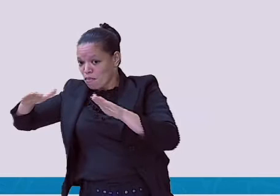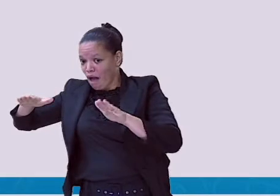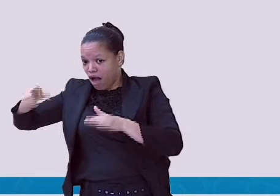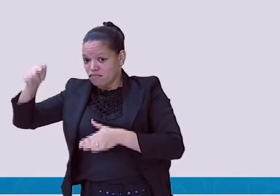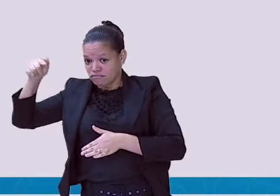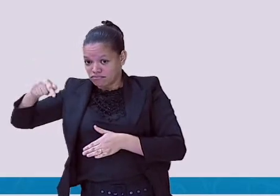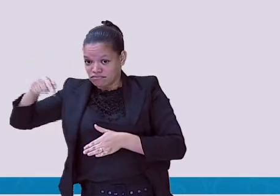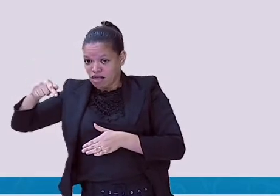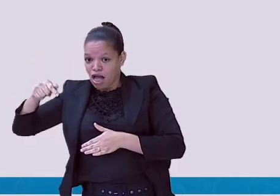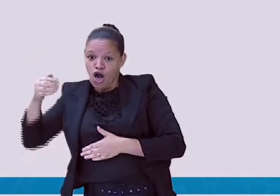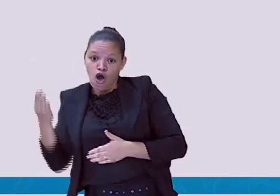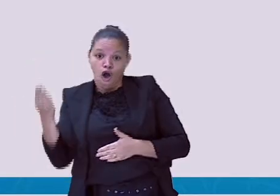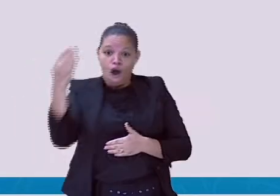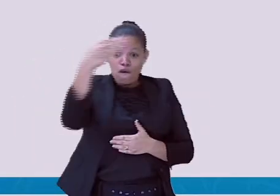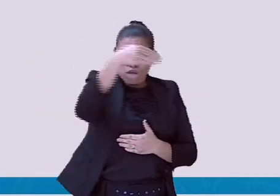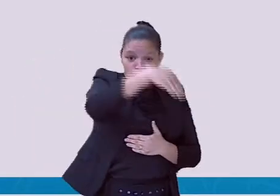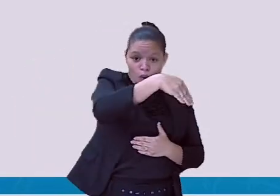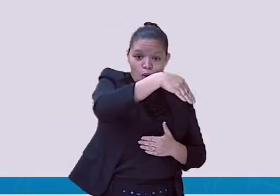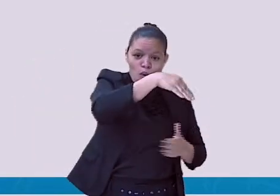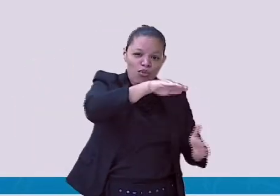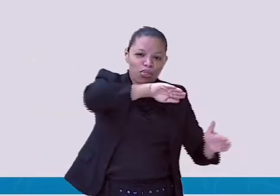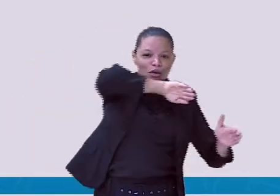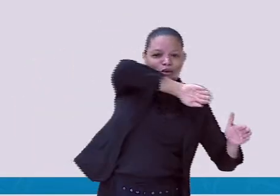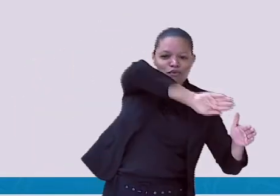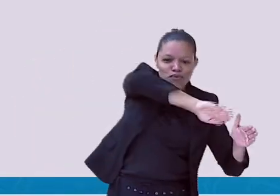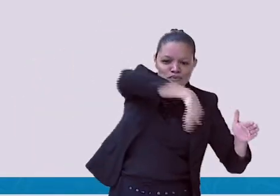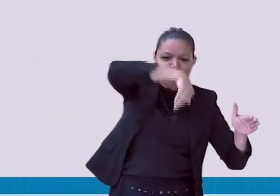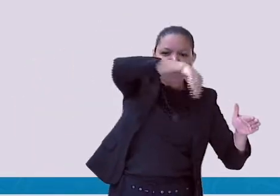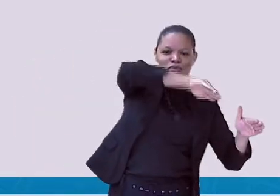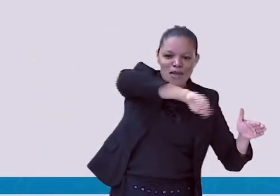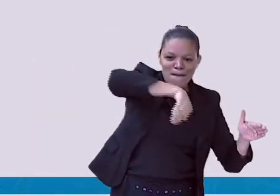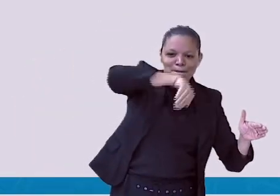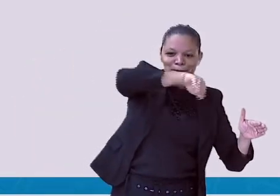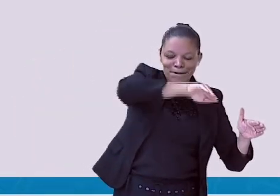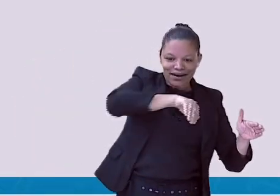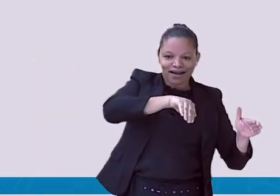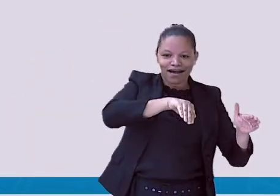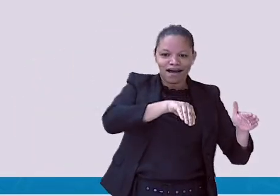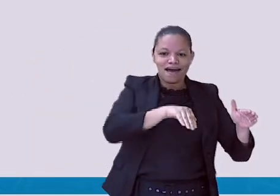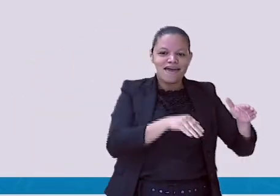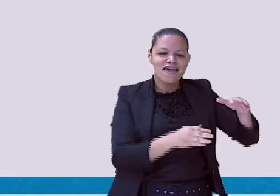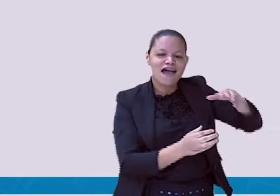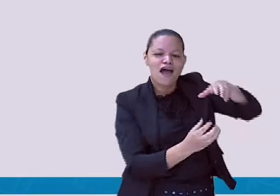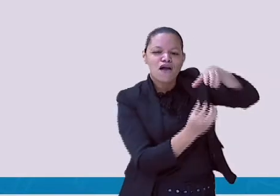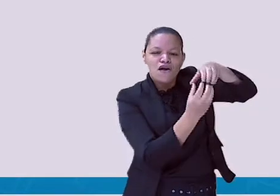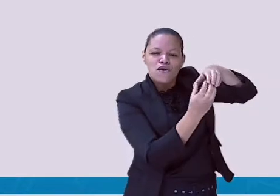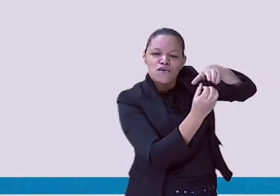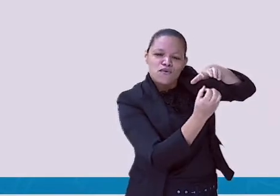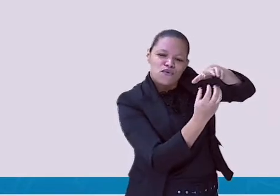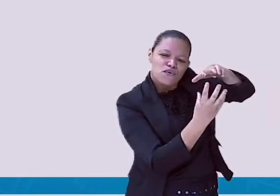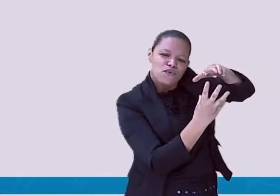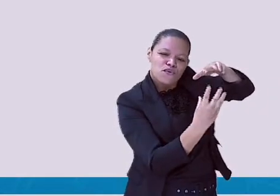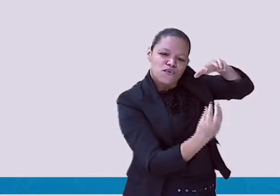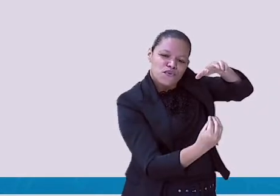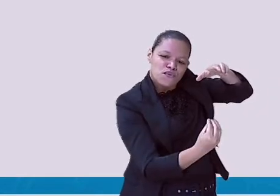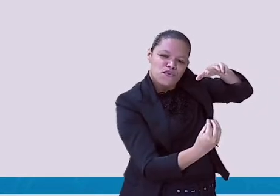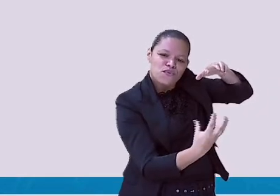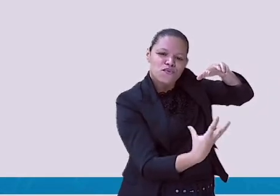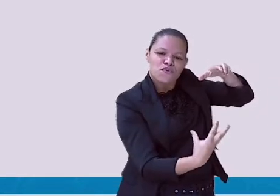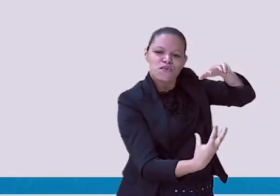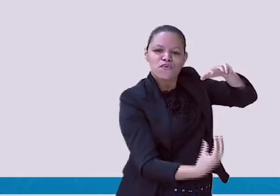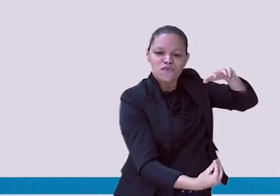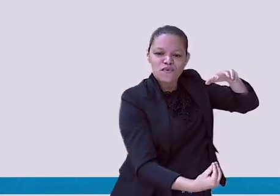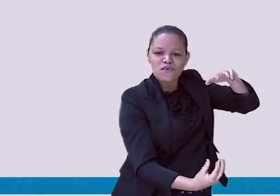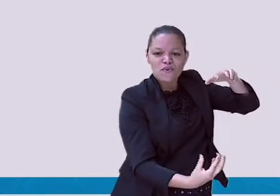os seus ovos. Então, se você colocou que quando chega o momento da reprodução, elas voltam